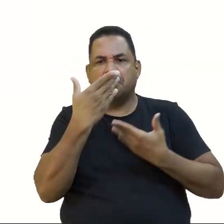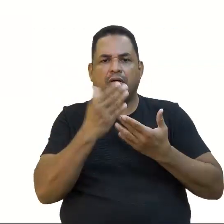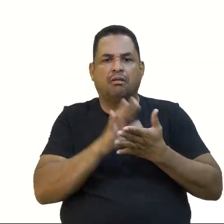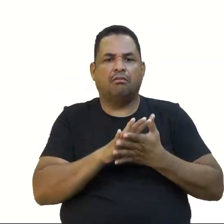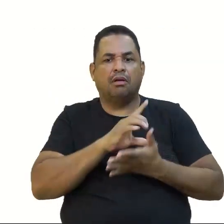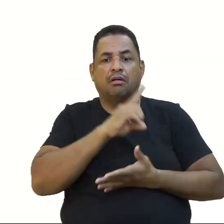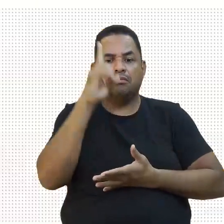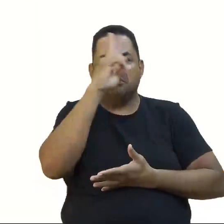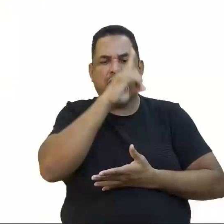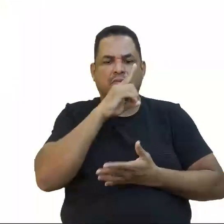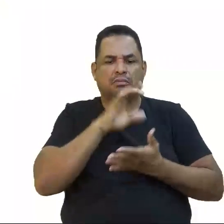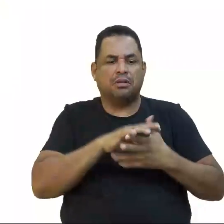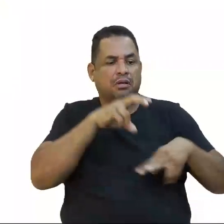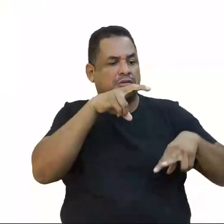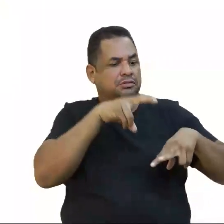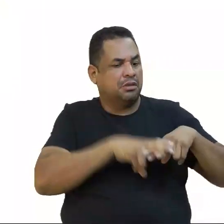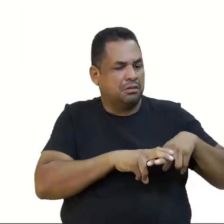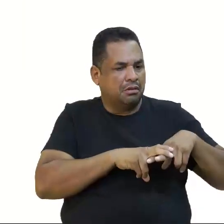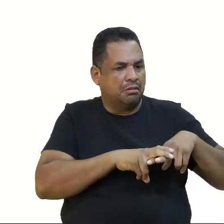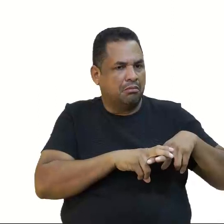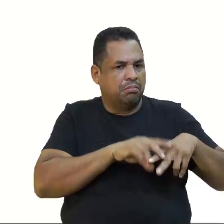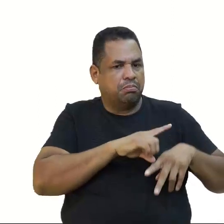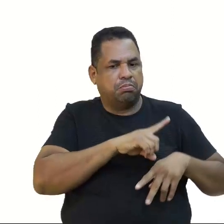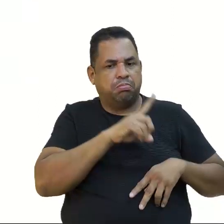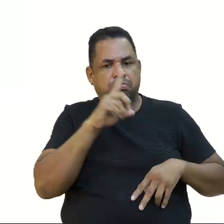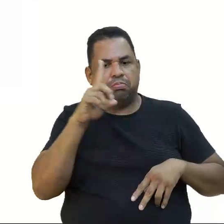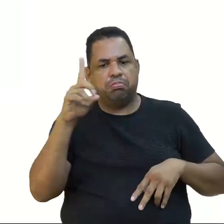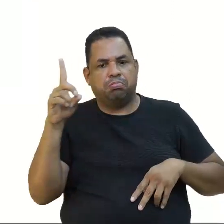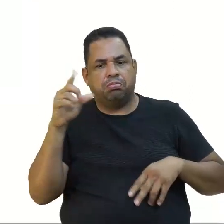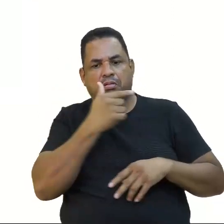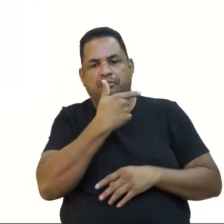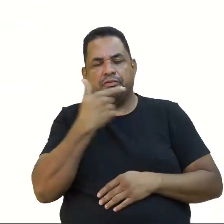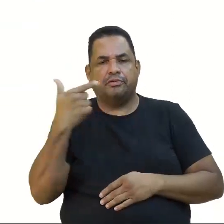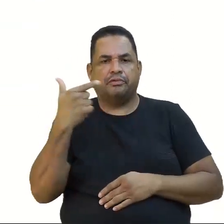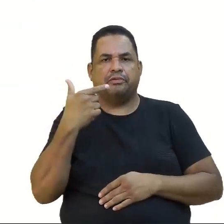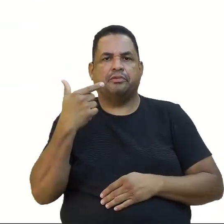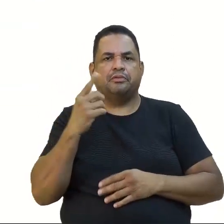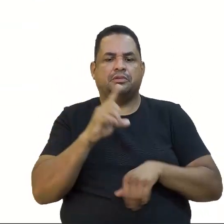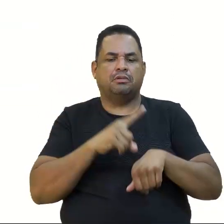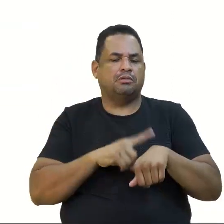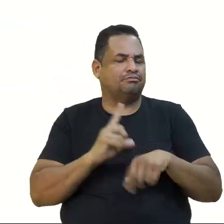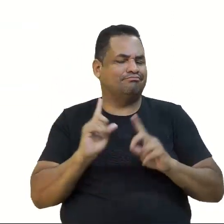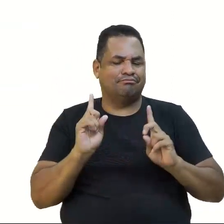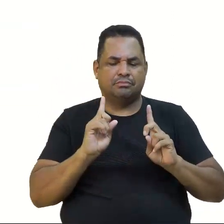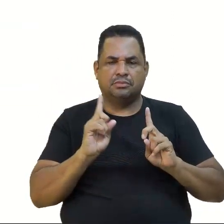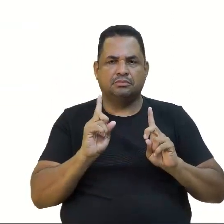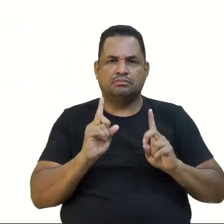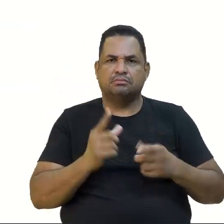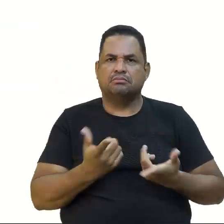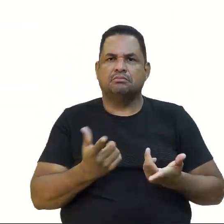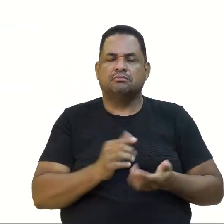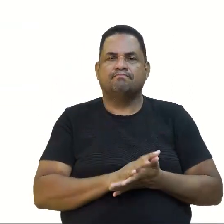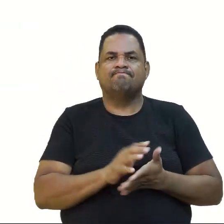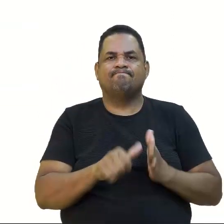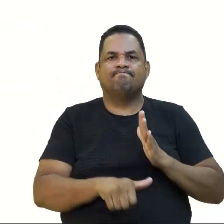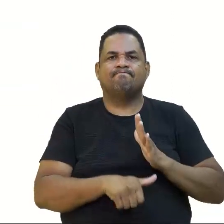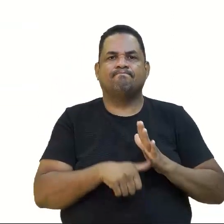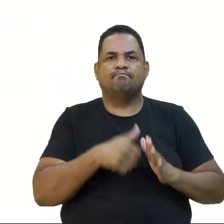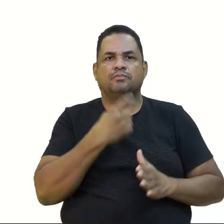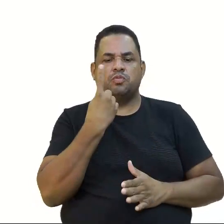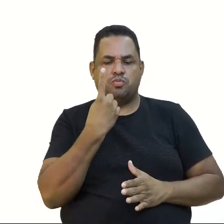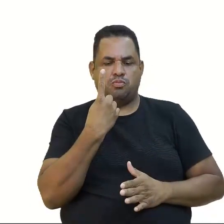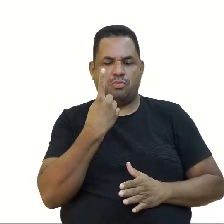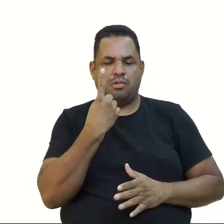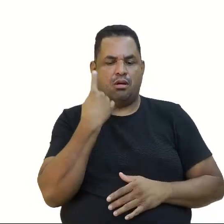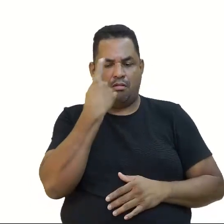e sentar das 7 da manhã até as 22 horas. Não precisa. É melhor 1 hora de